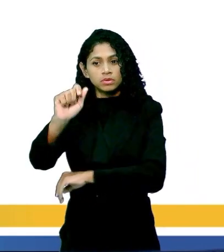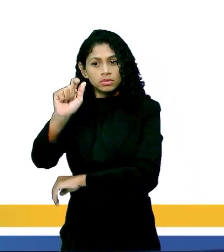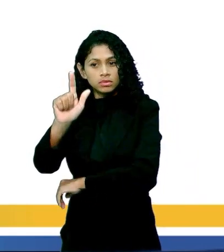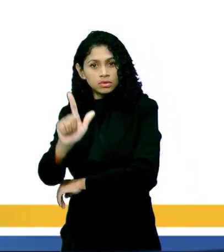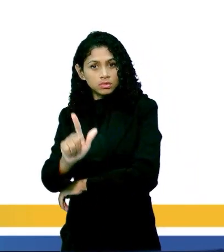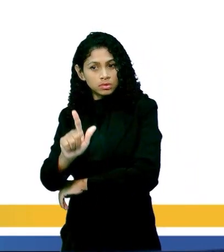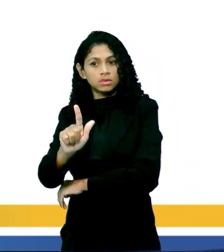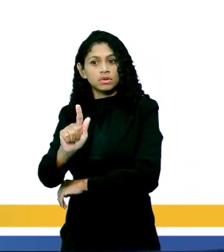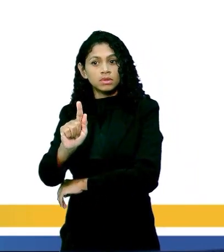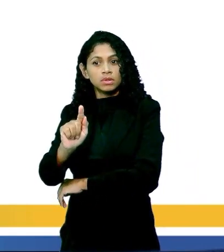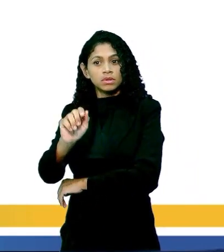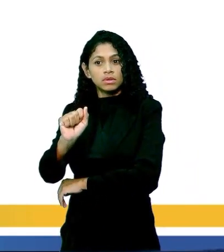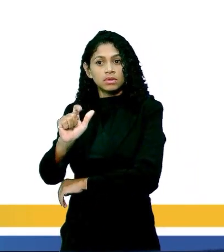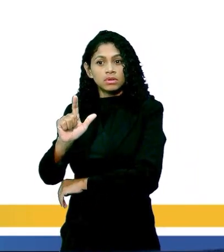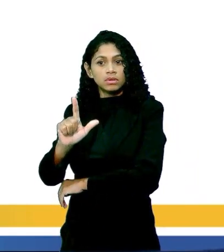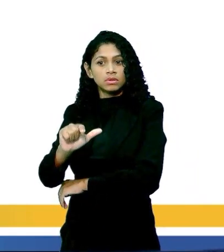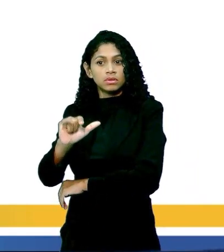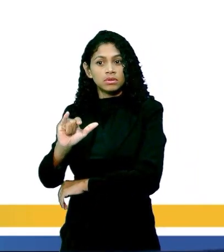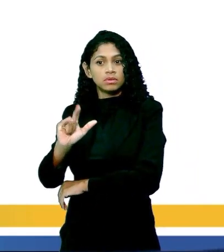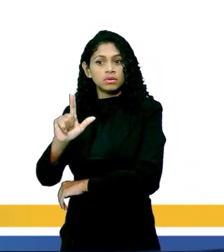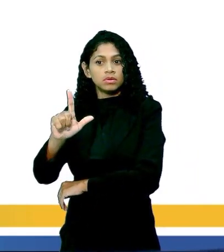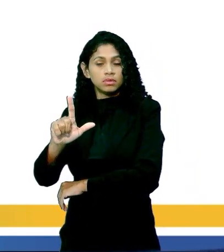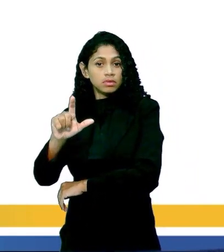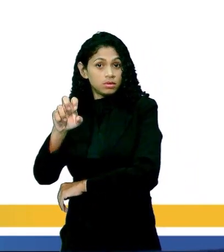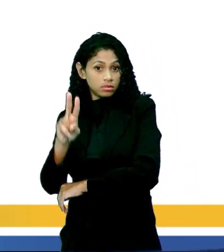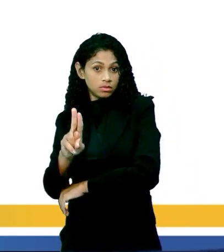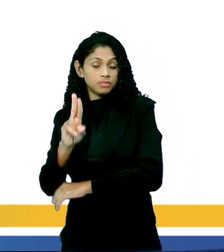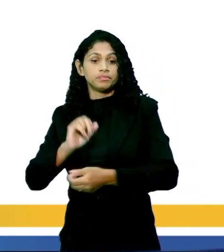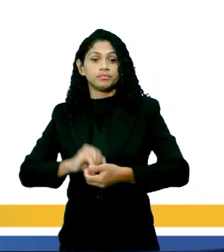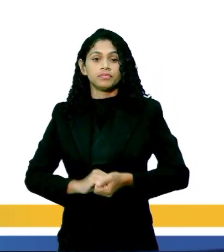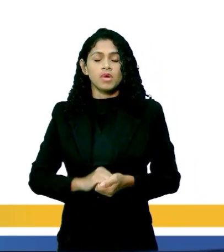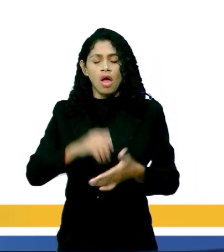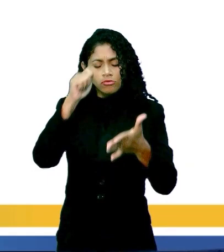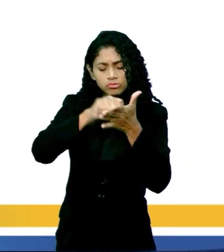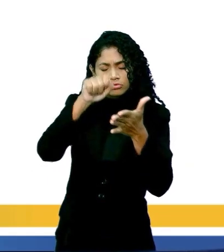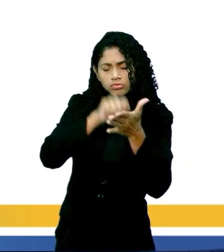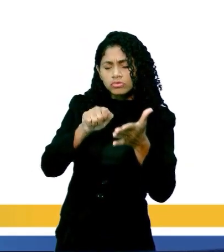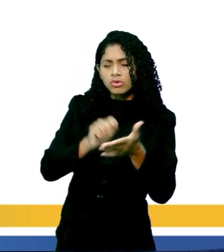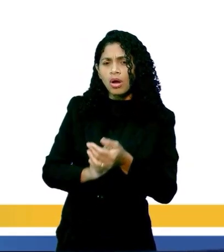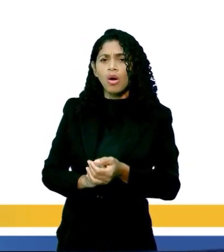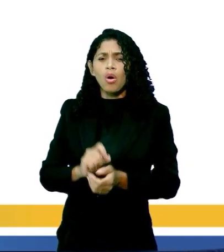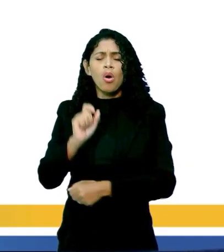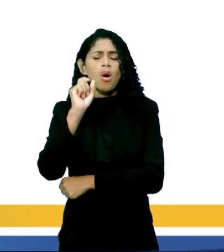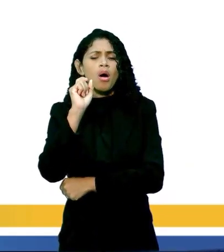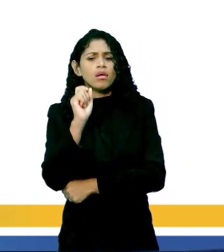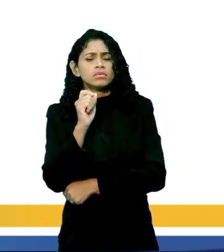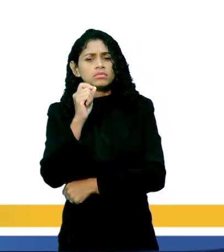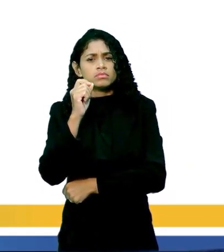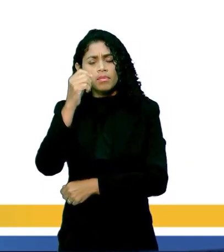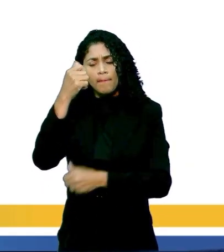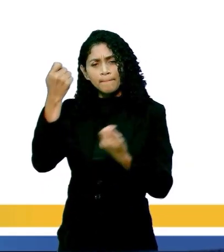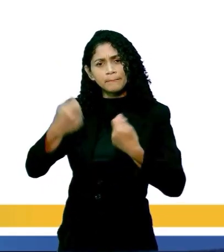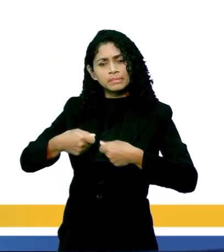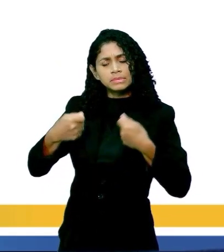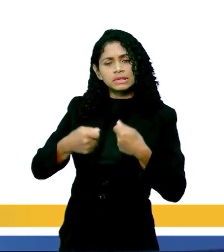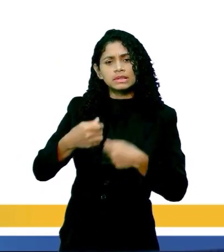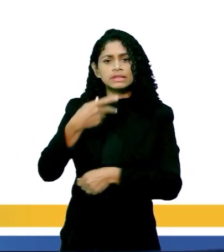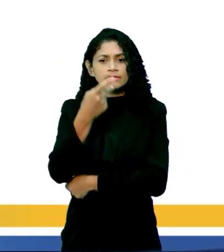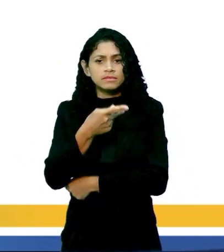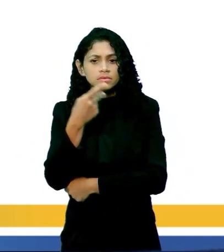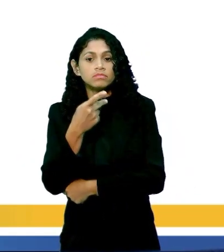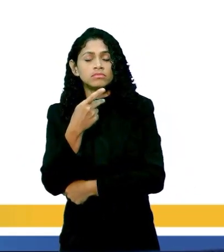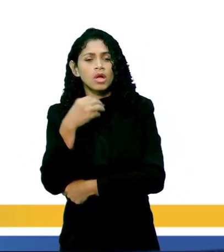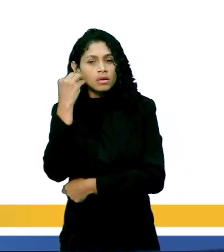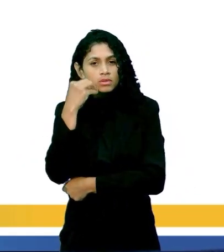jovem Galileu Galilei na Universidade de Pisa, escreve: aqui temos de dizer algo a respeito de suas famosas